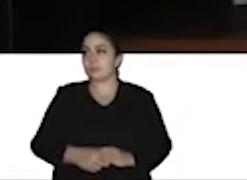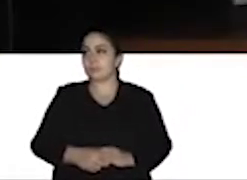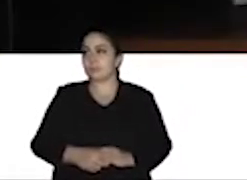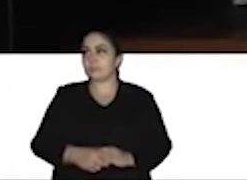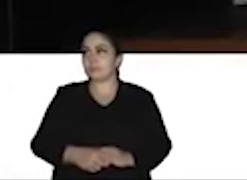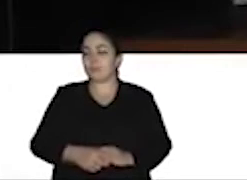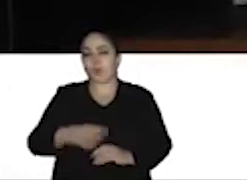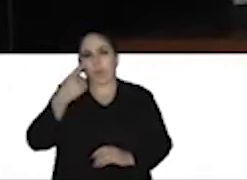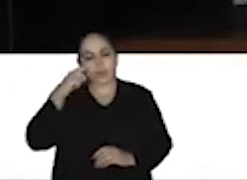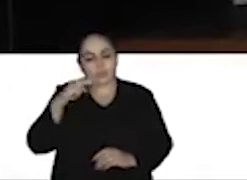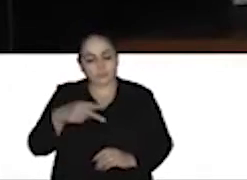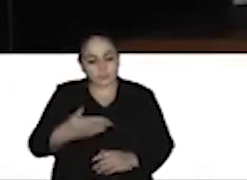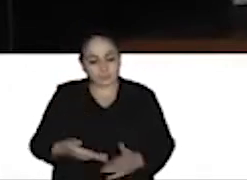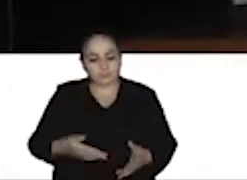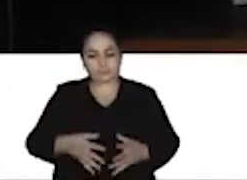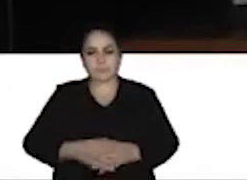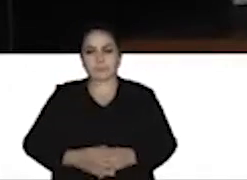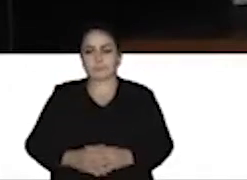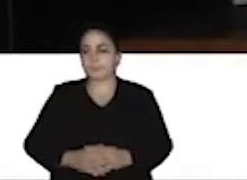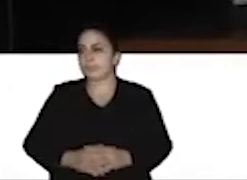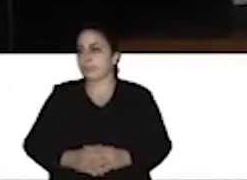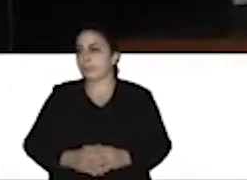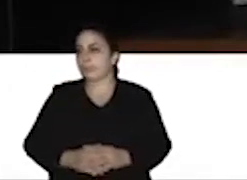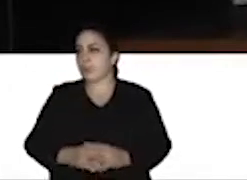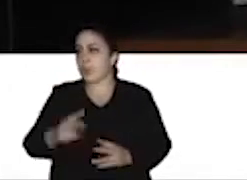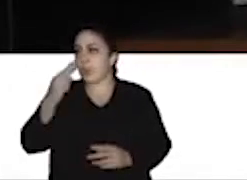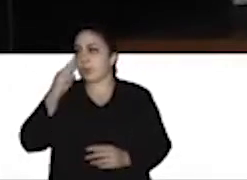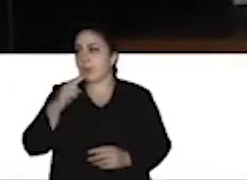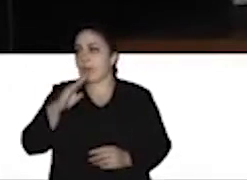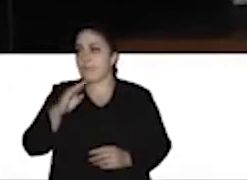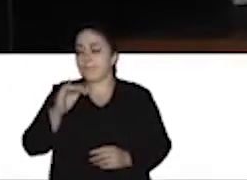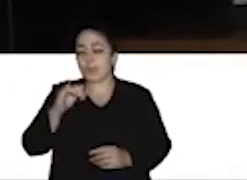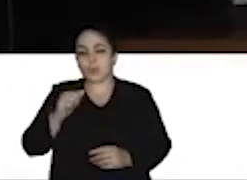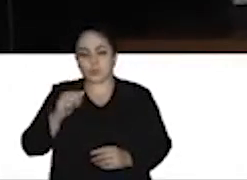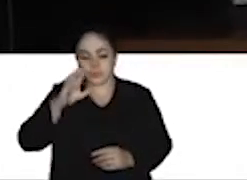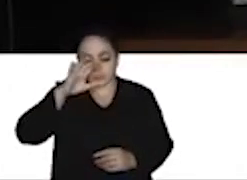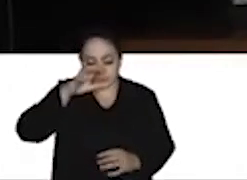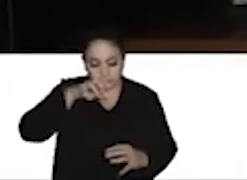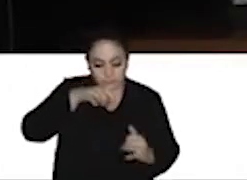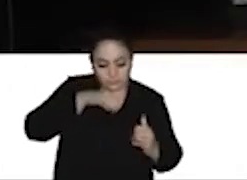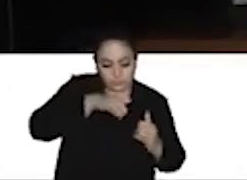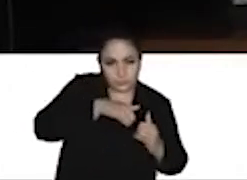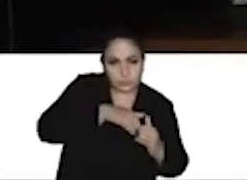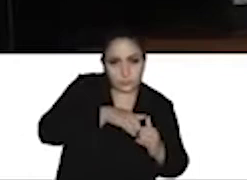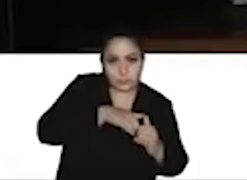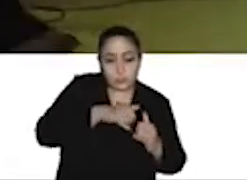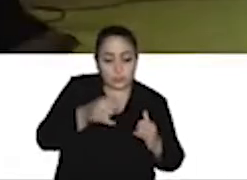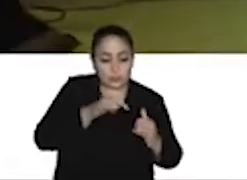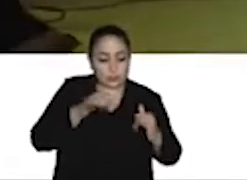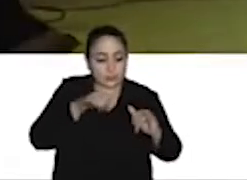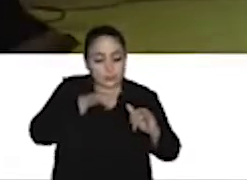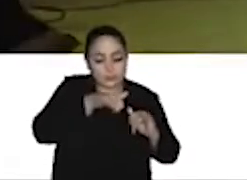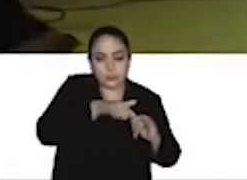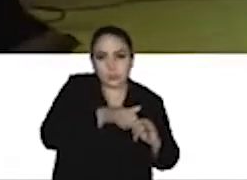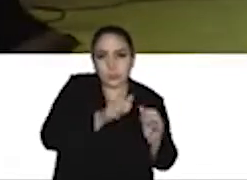Mas olha lá. Olha o Cabiúna encostando a cabeça no cabeçalho dos dois